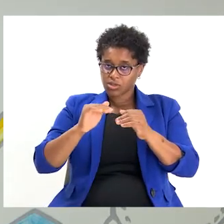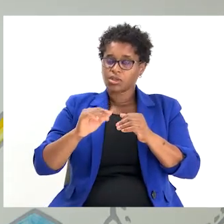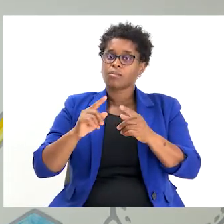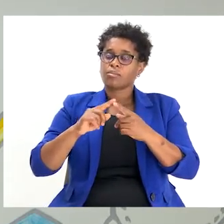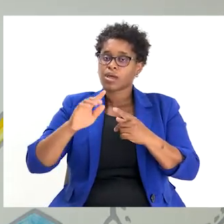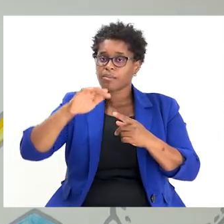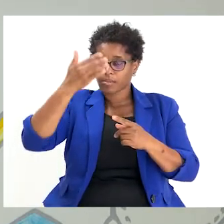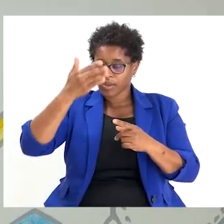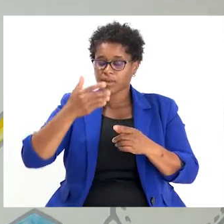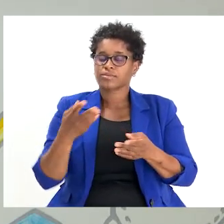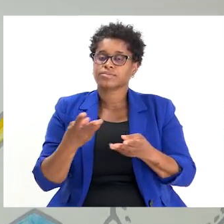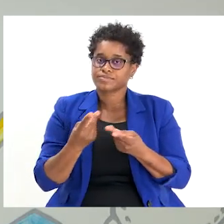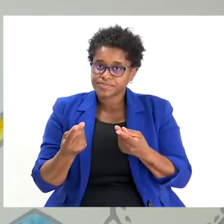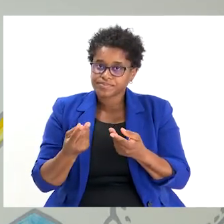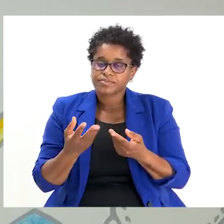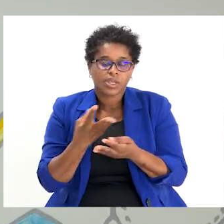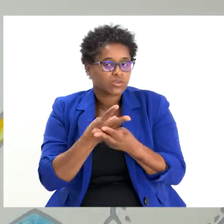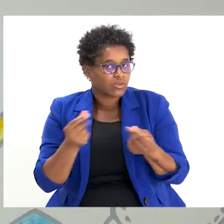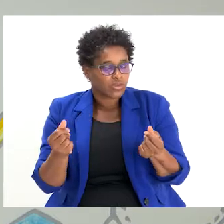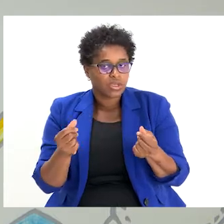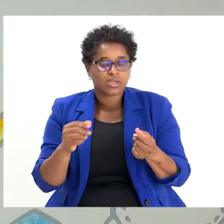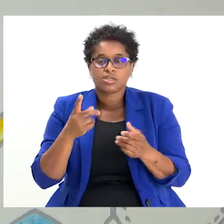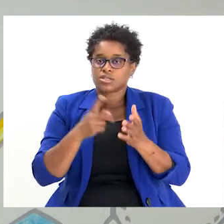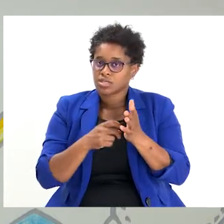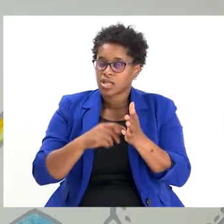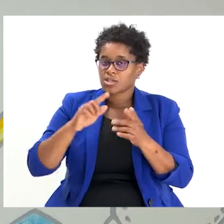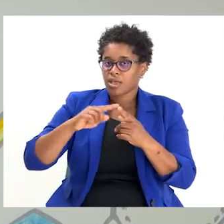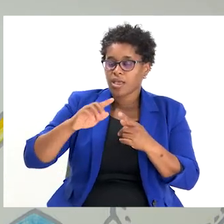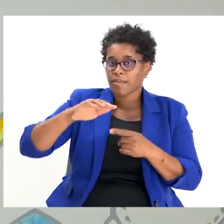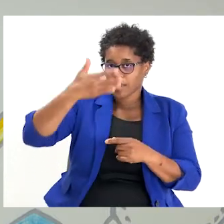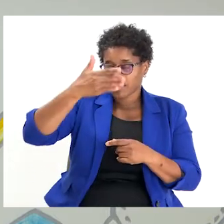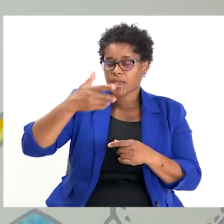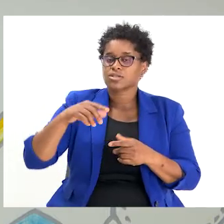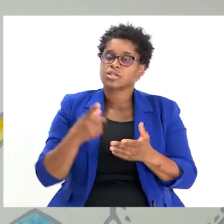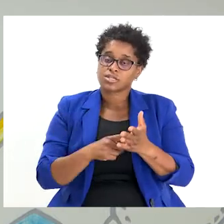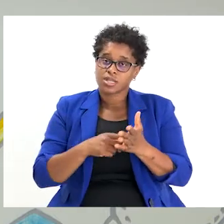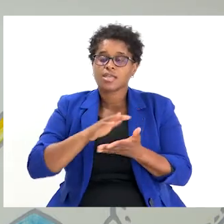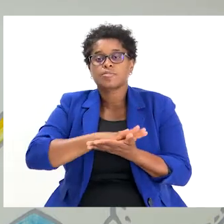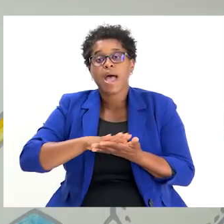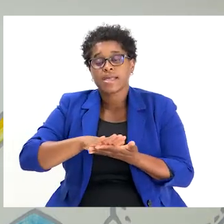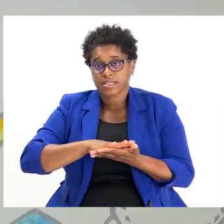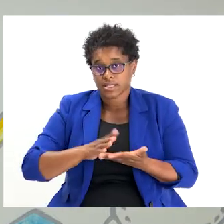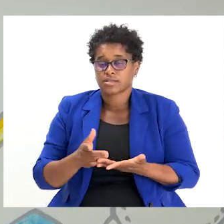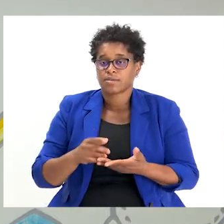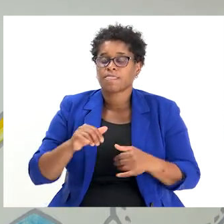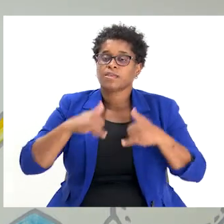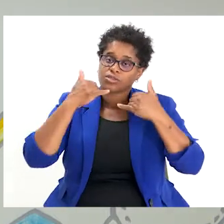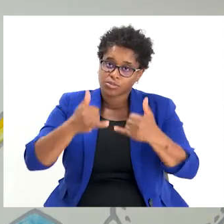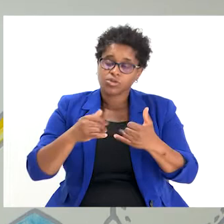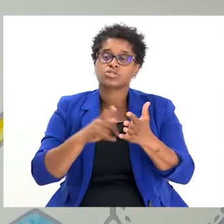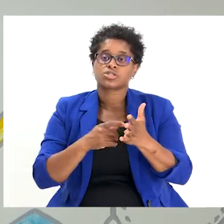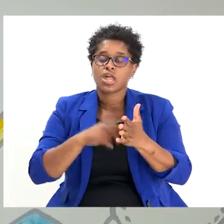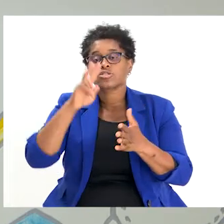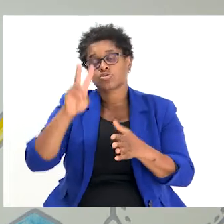primeiro satisfazer as necessidades primárias, que são as necessidades básicas, depois as necessidades